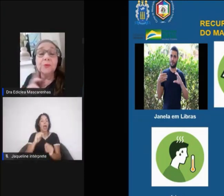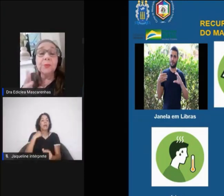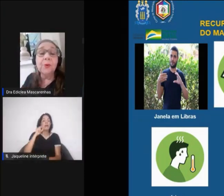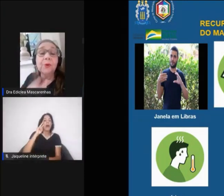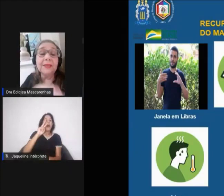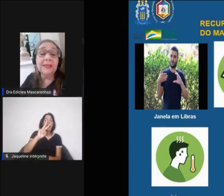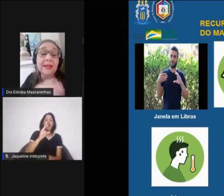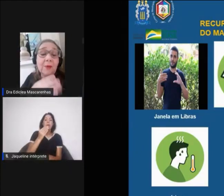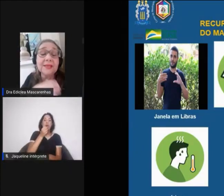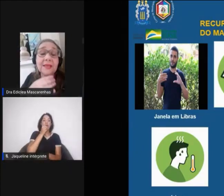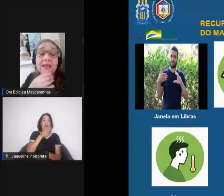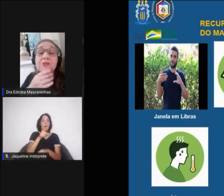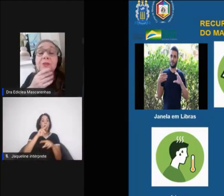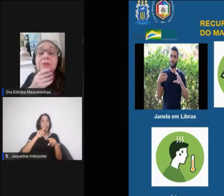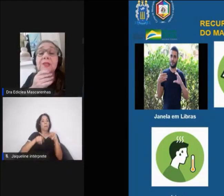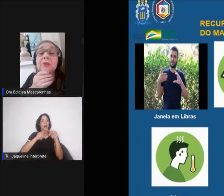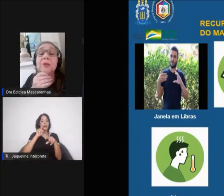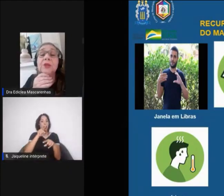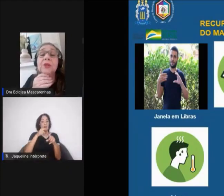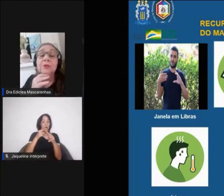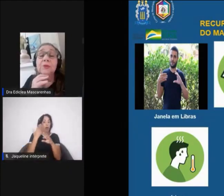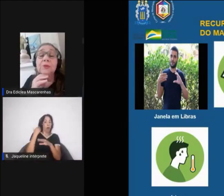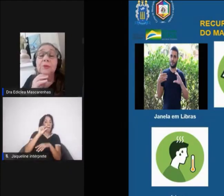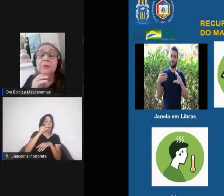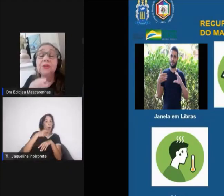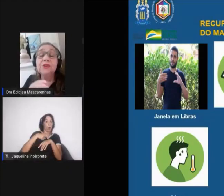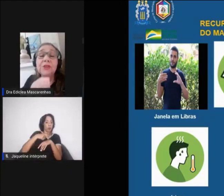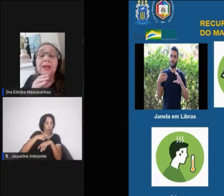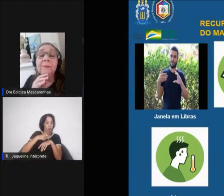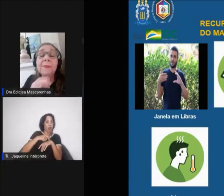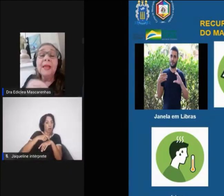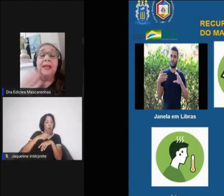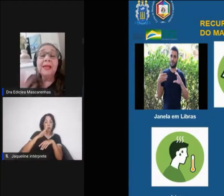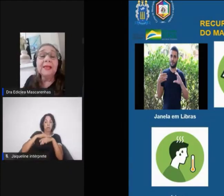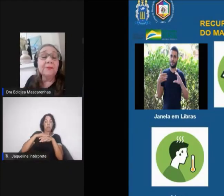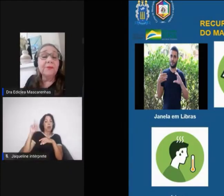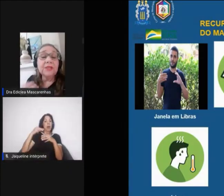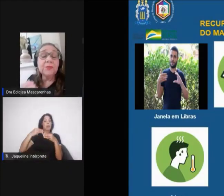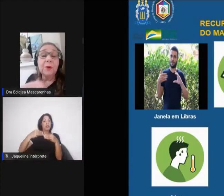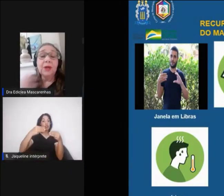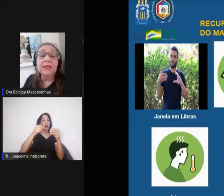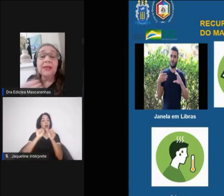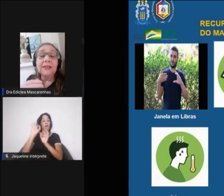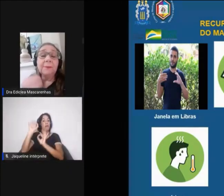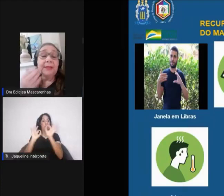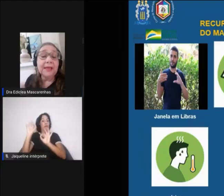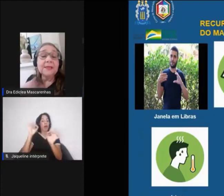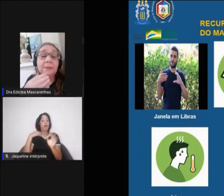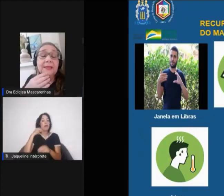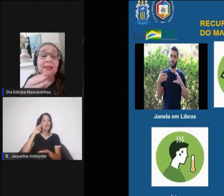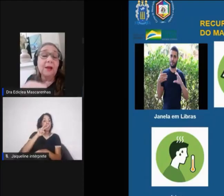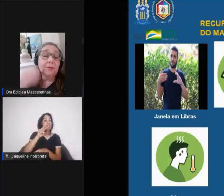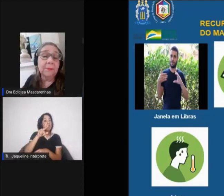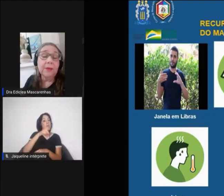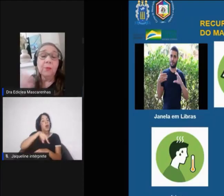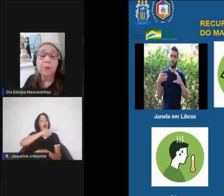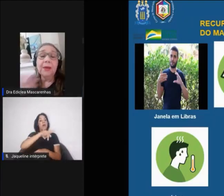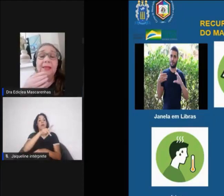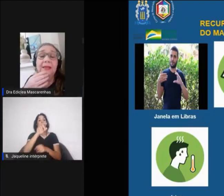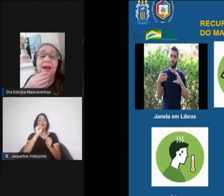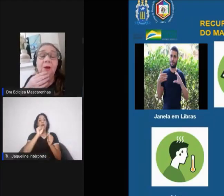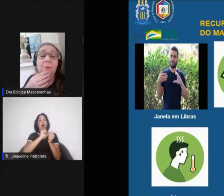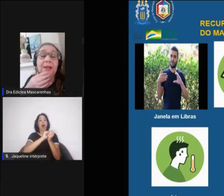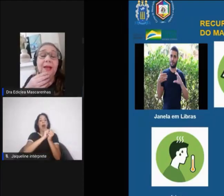usabilidade muito boa, um material recente, né, do Ministério, e que vocês podem adaptar esse material também